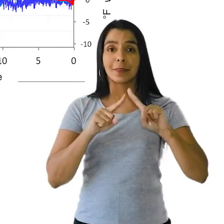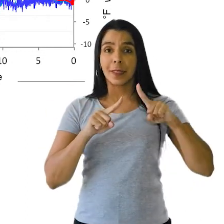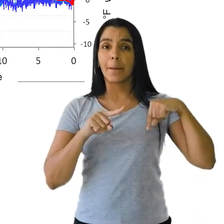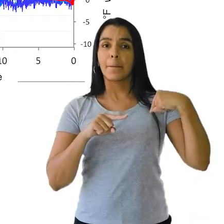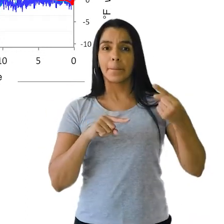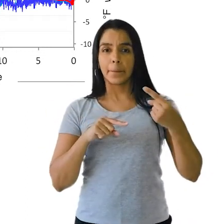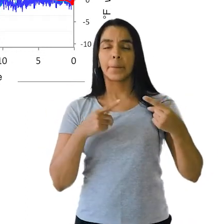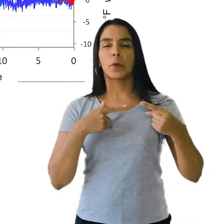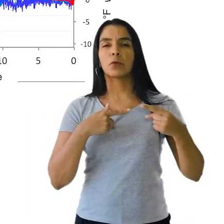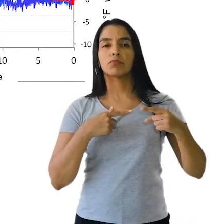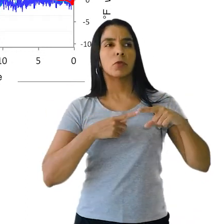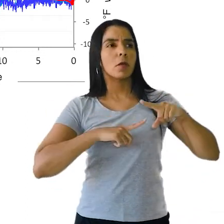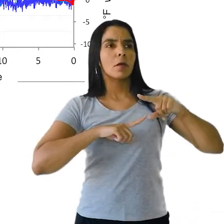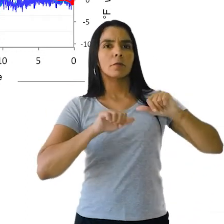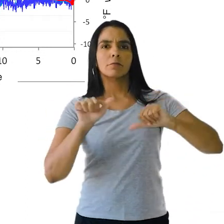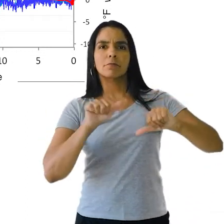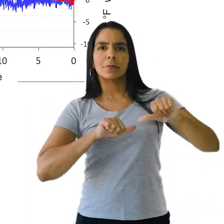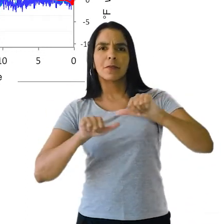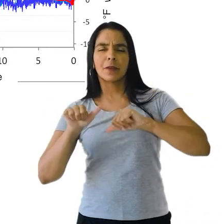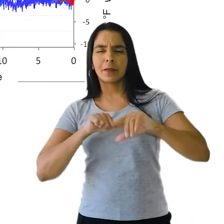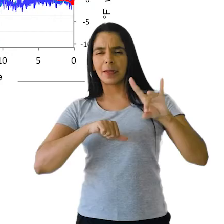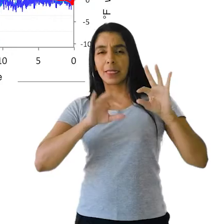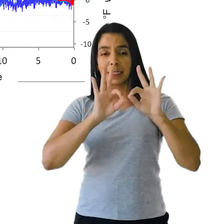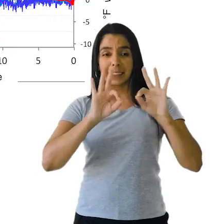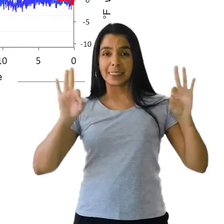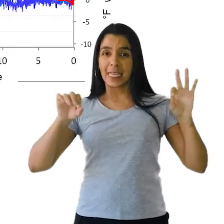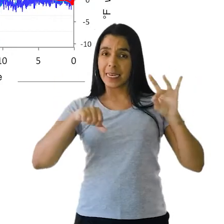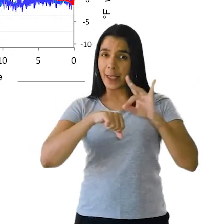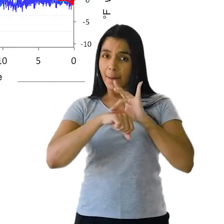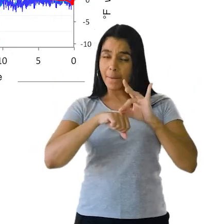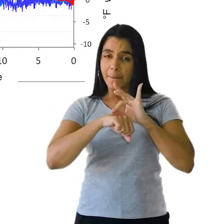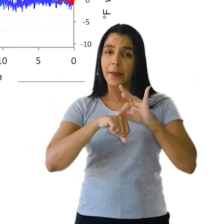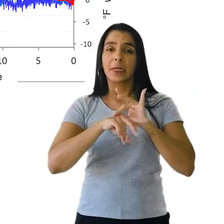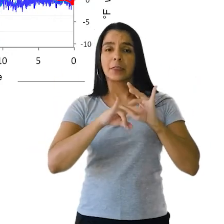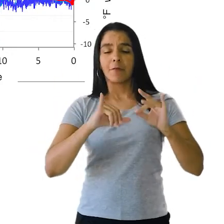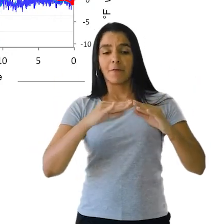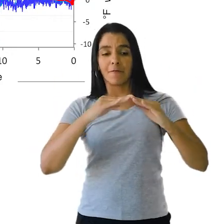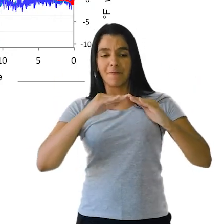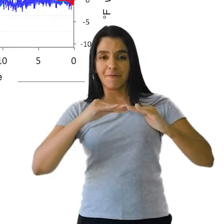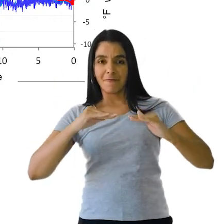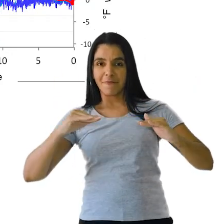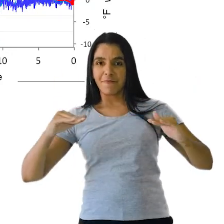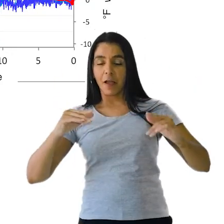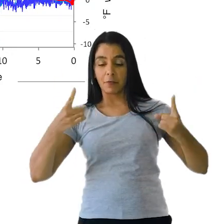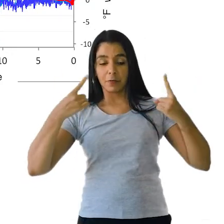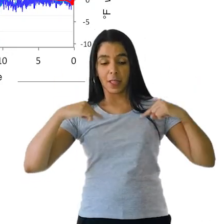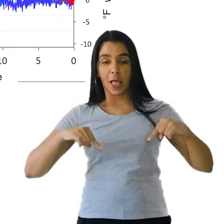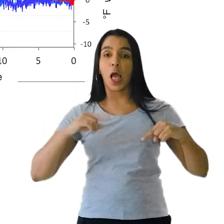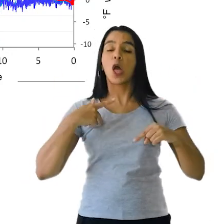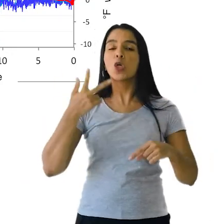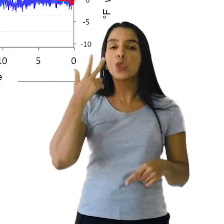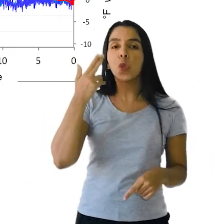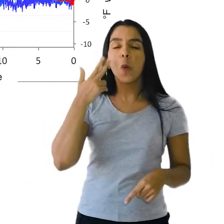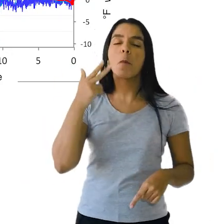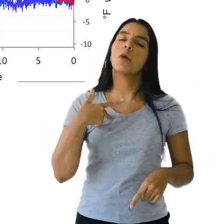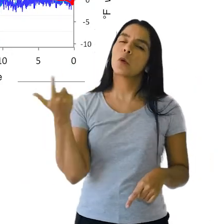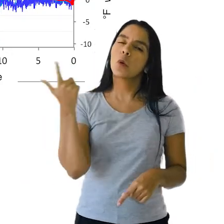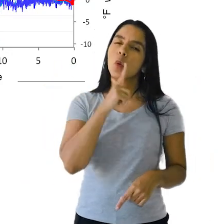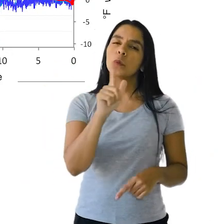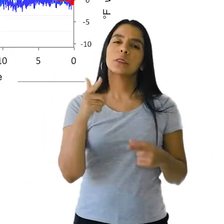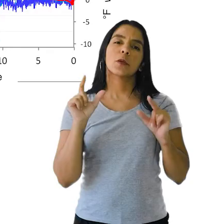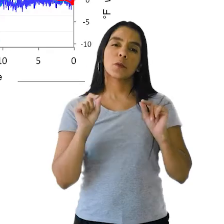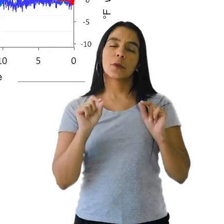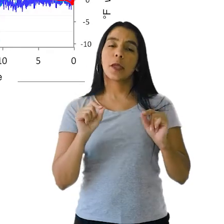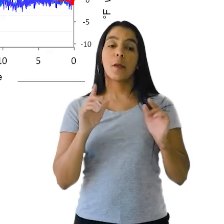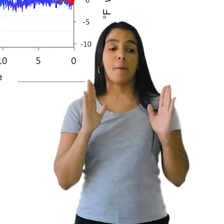atualmente. E aí a gente observa que, após essa variabilidade preta, dessa linha preta que vai descendo abaixo da linha